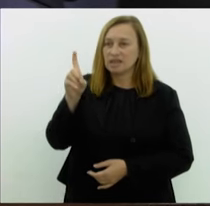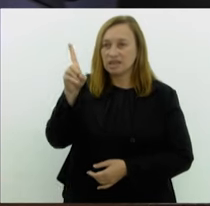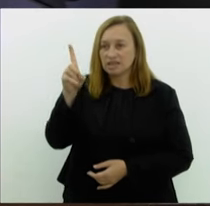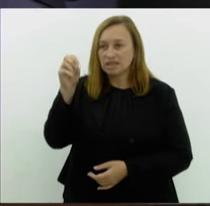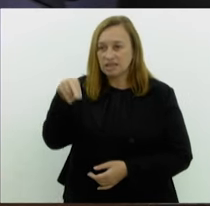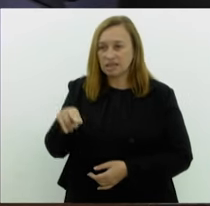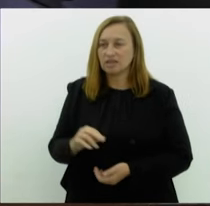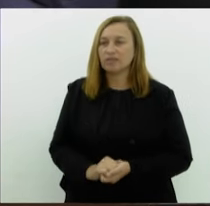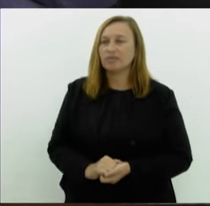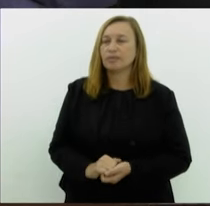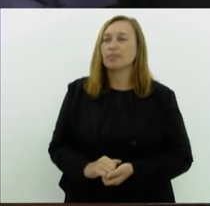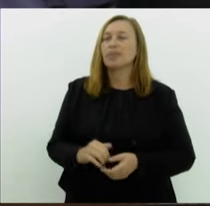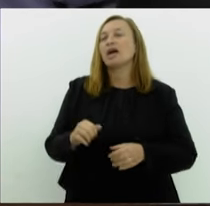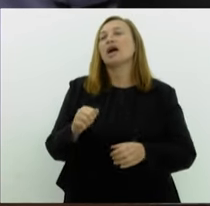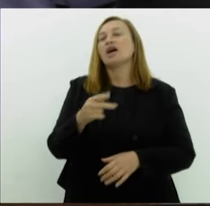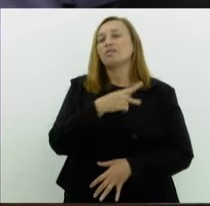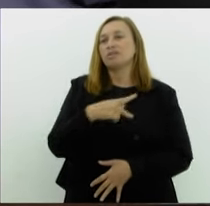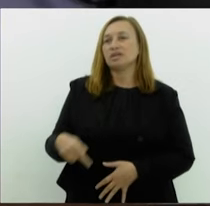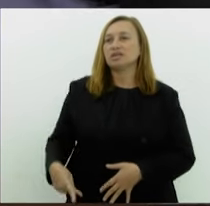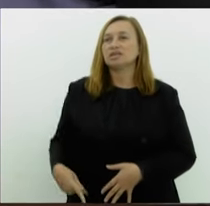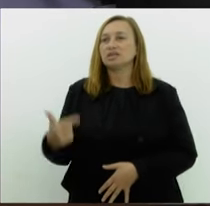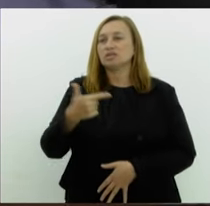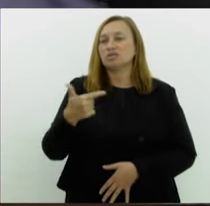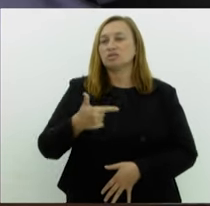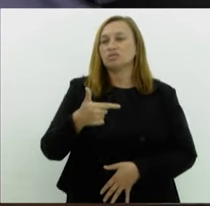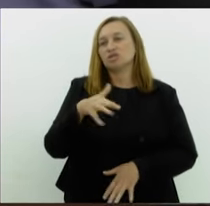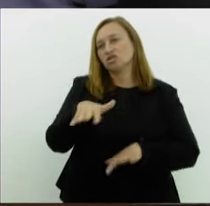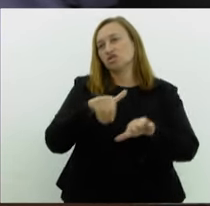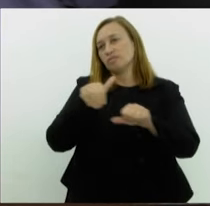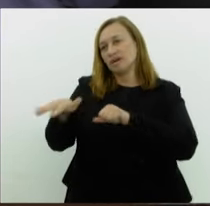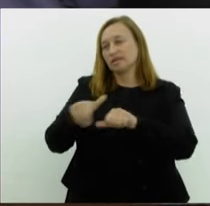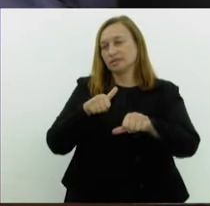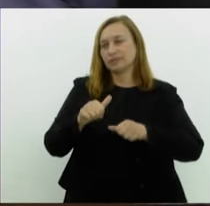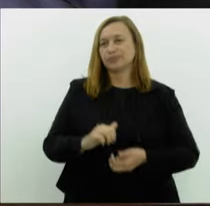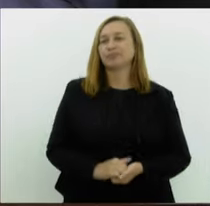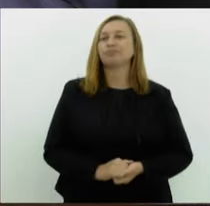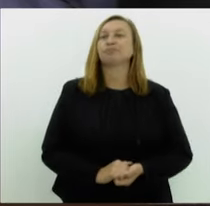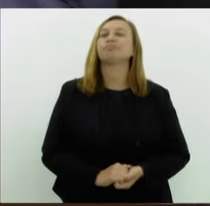A presidência irá proceder à segunda chamada.